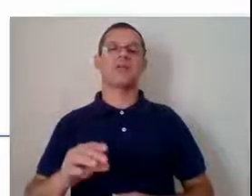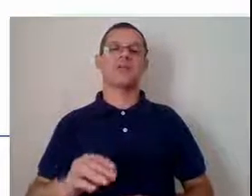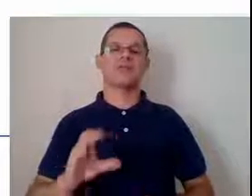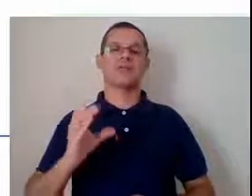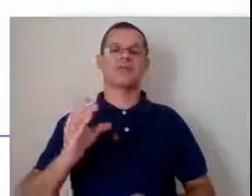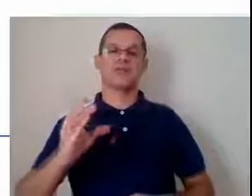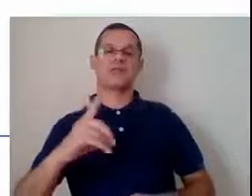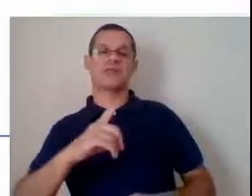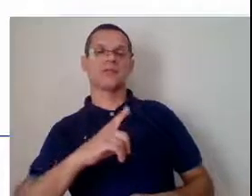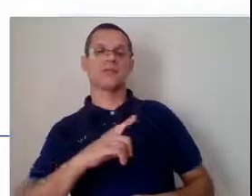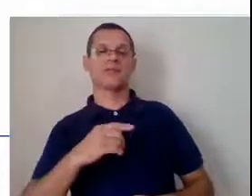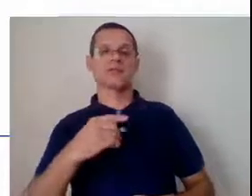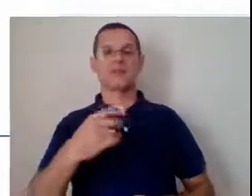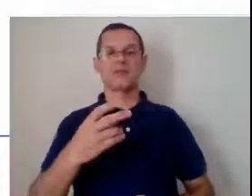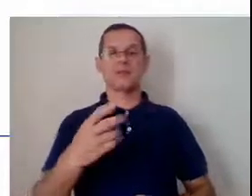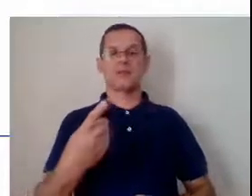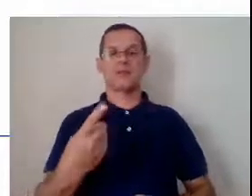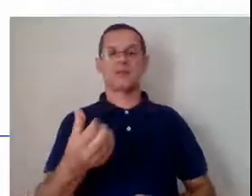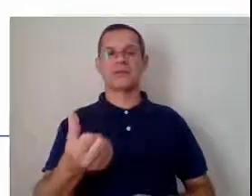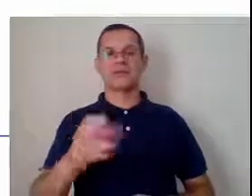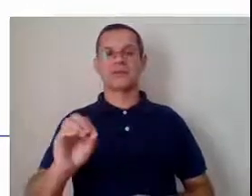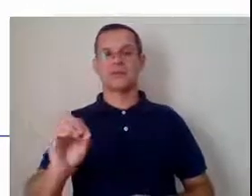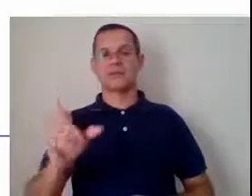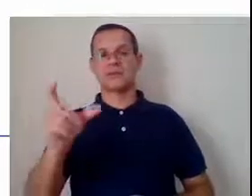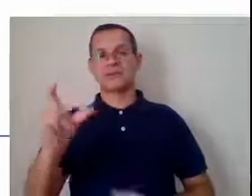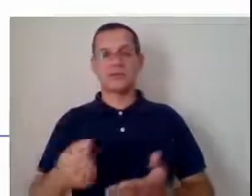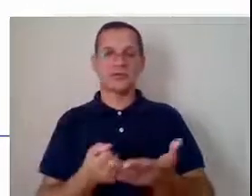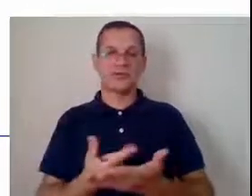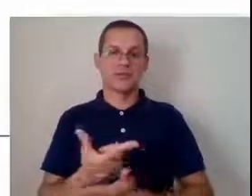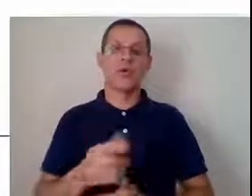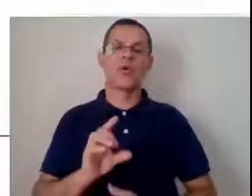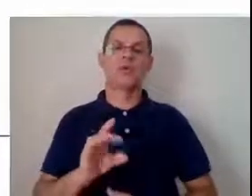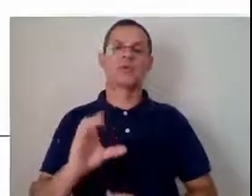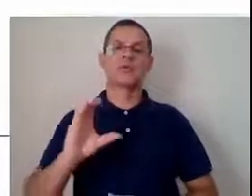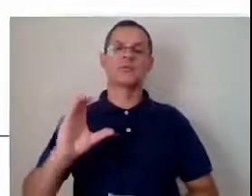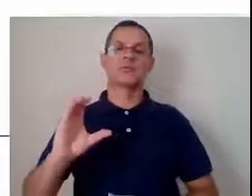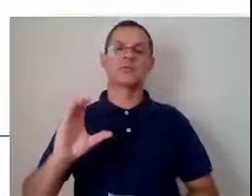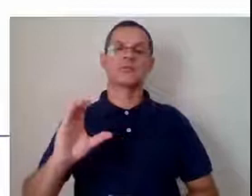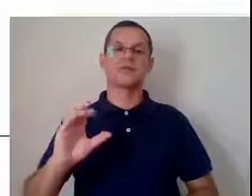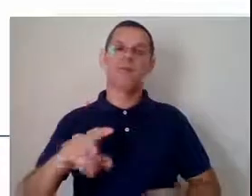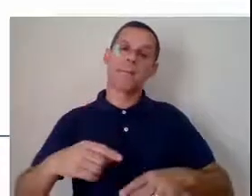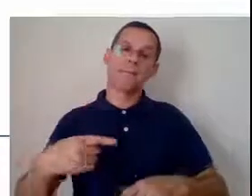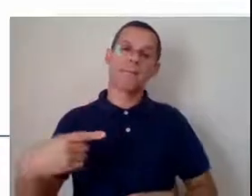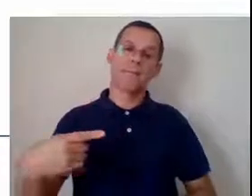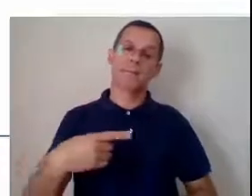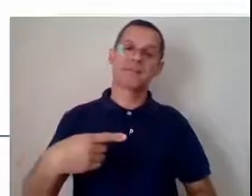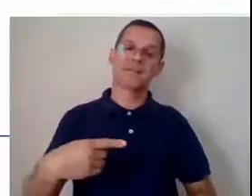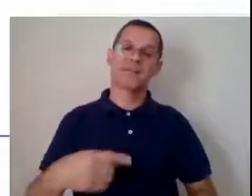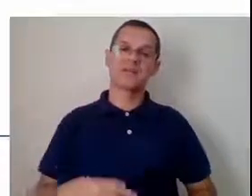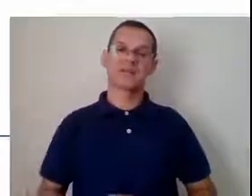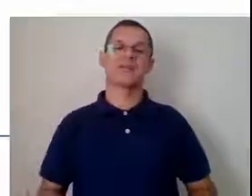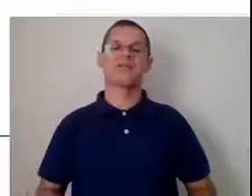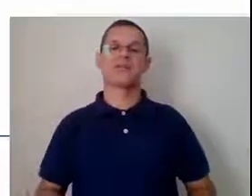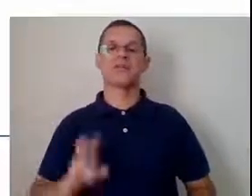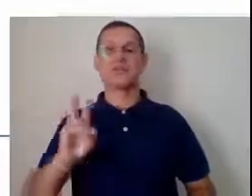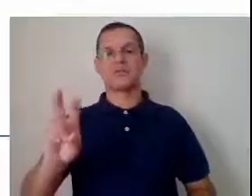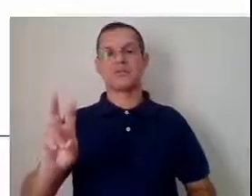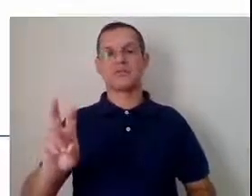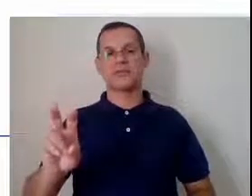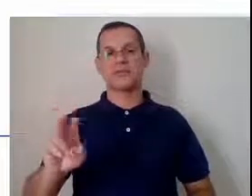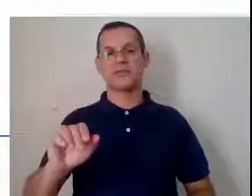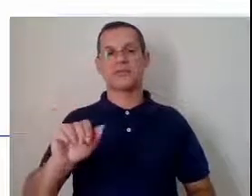C, eu tinha 160 que consumiam apenas C, menos aqueles 5 que